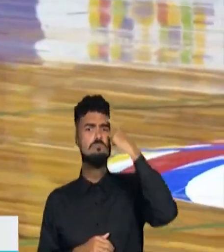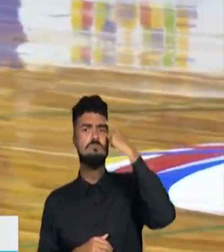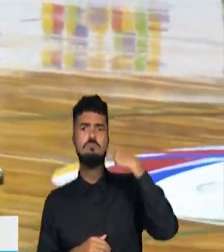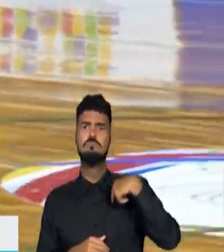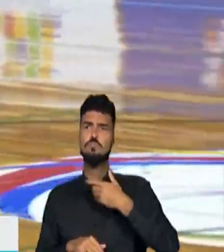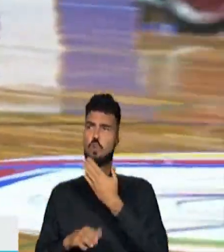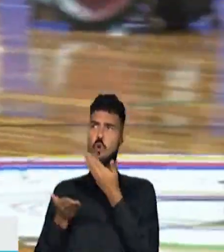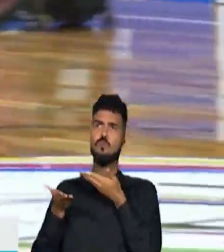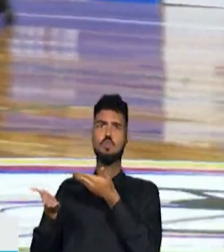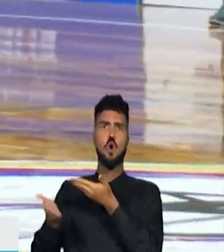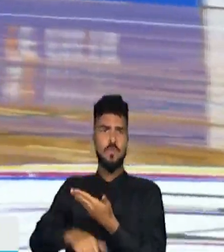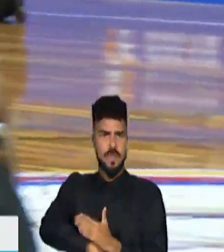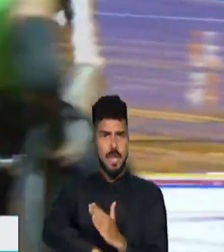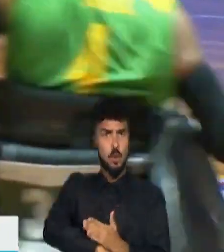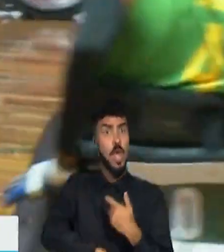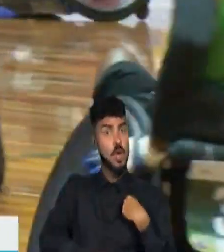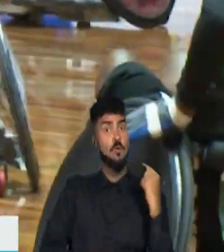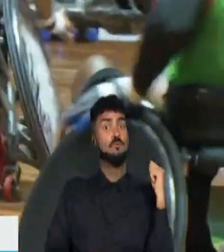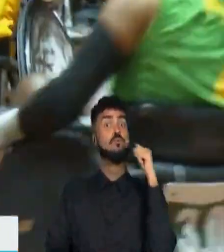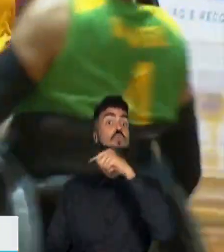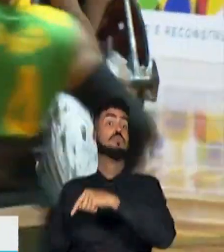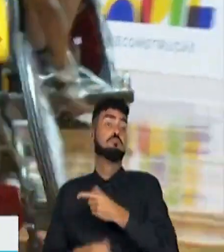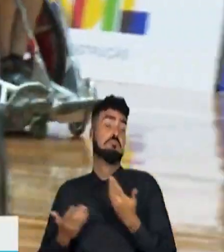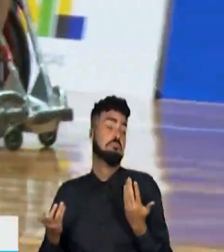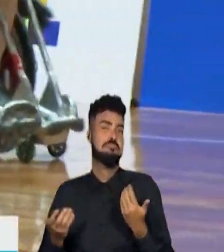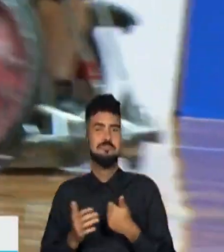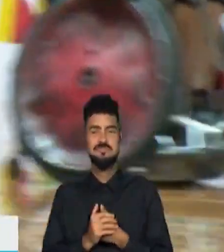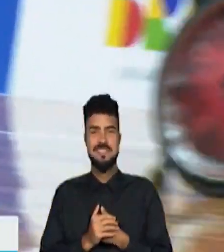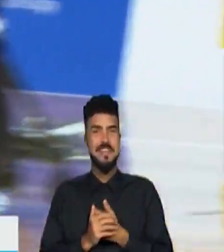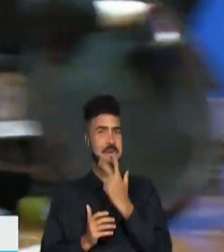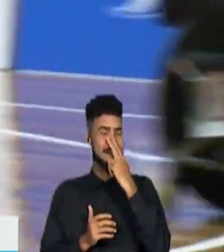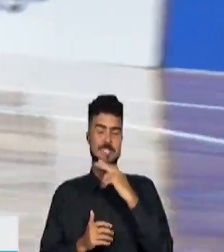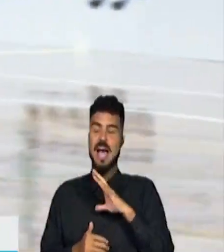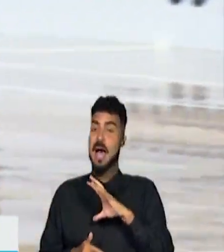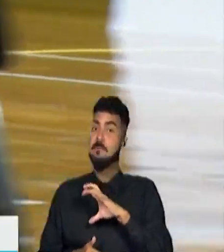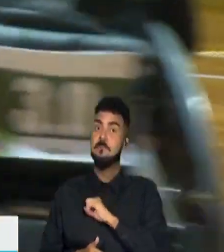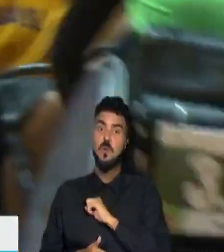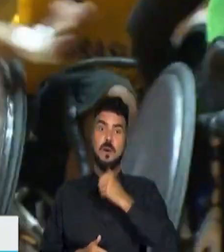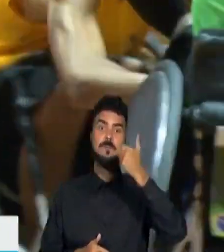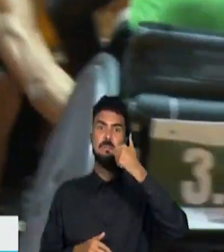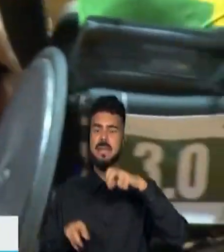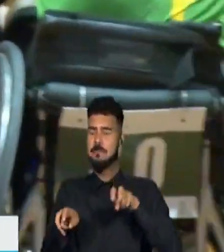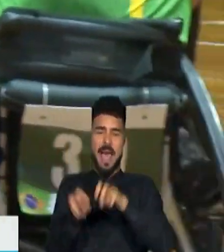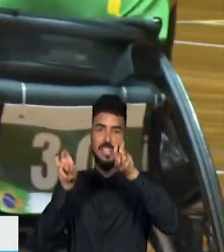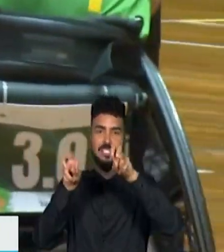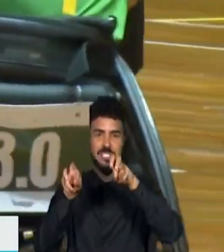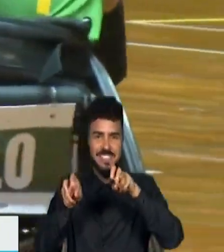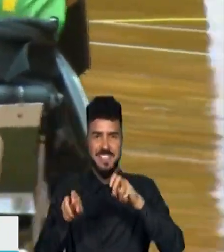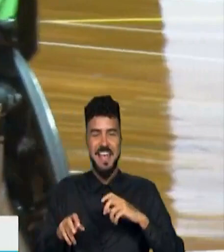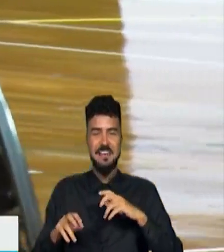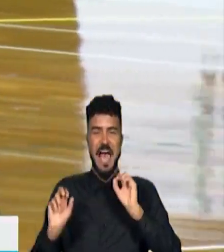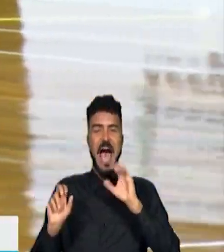aí como diz, foi amor à primeira batida.